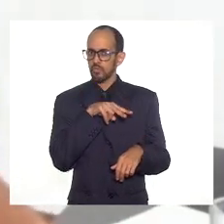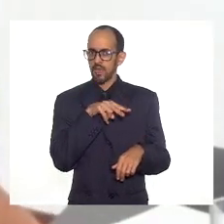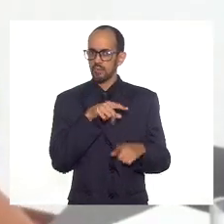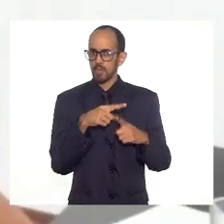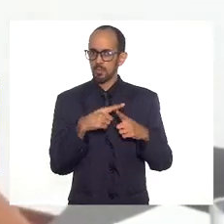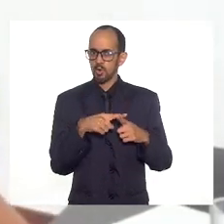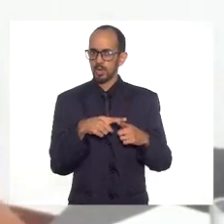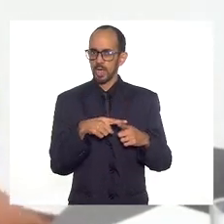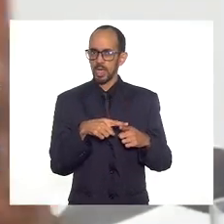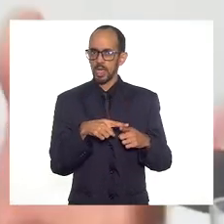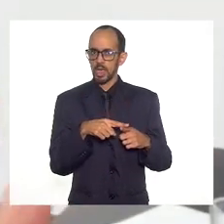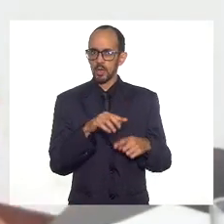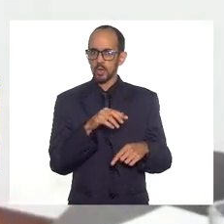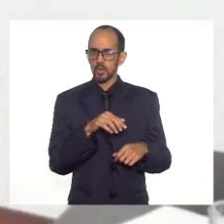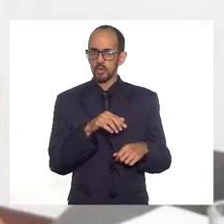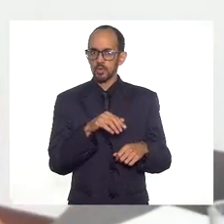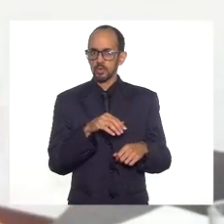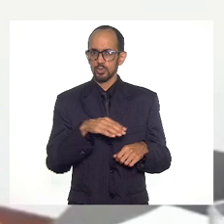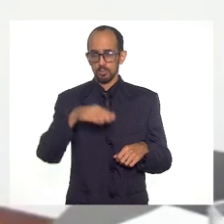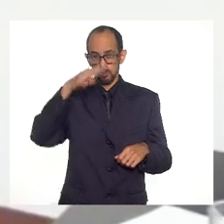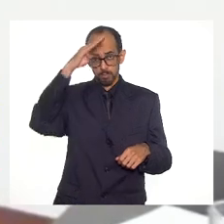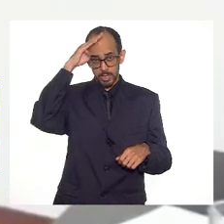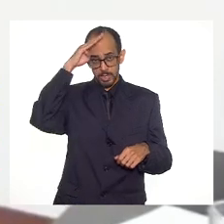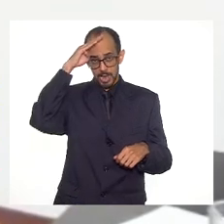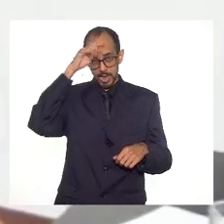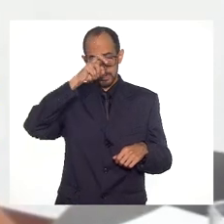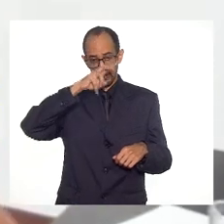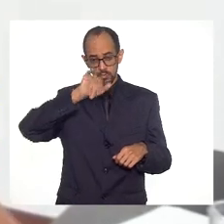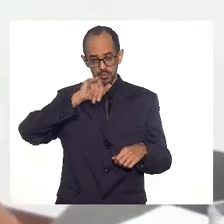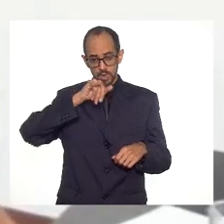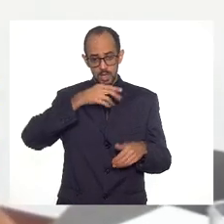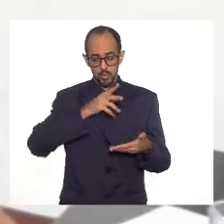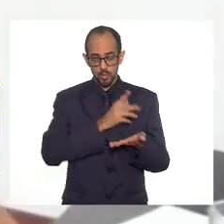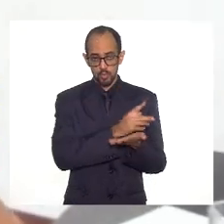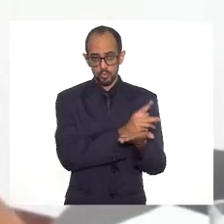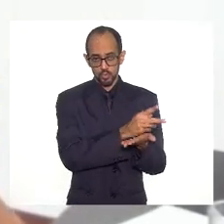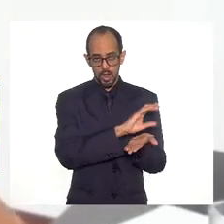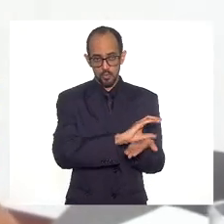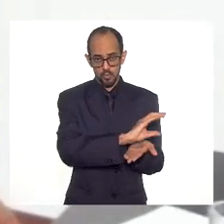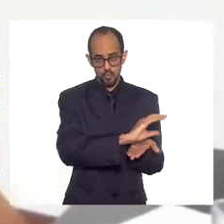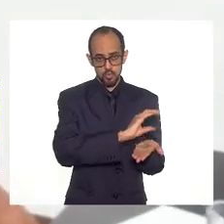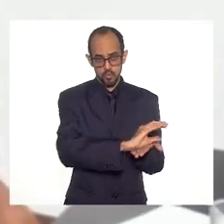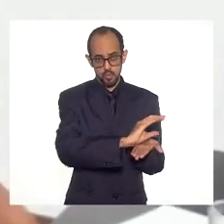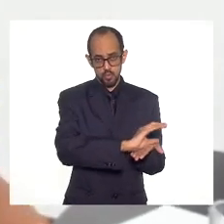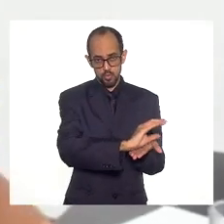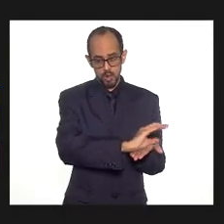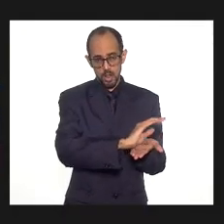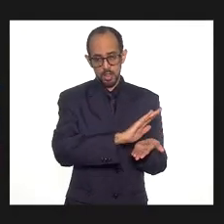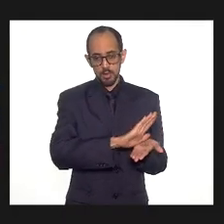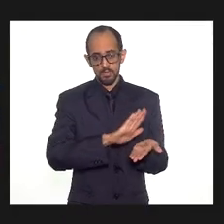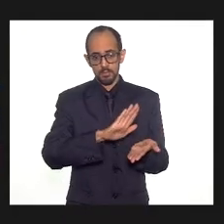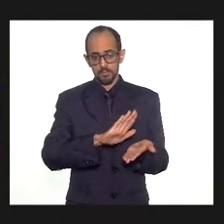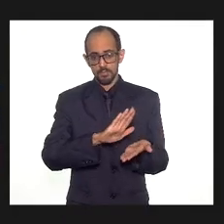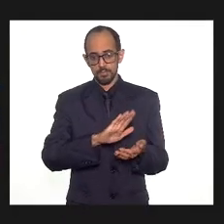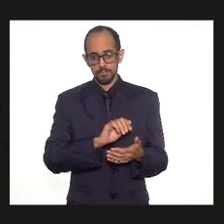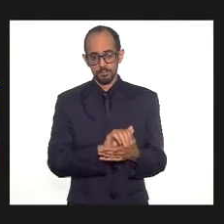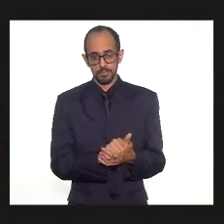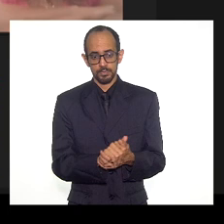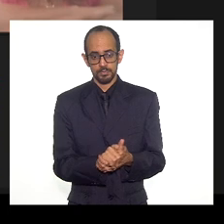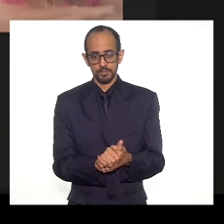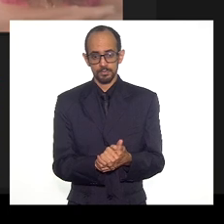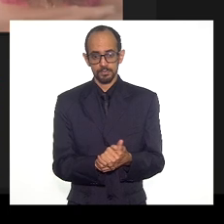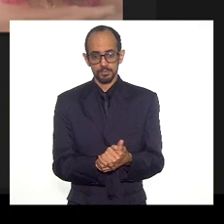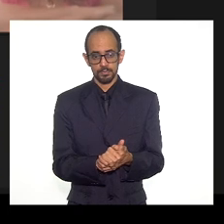continuam, né, nesse fundo. Espero que a gente reforme a Previdência para que o fundo de capitalização... Fala, meu presidente. Ele